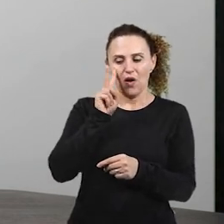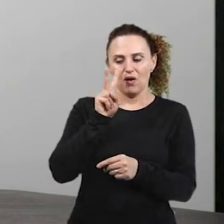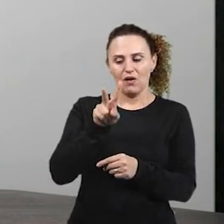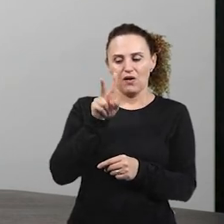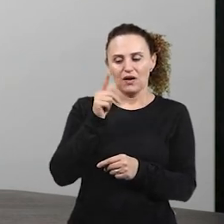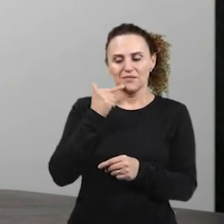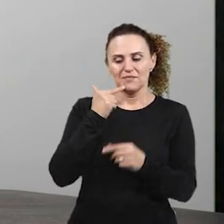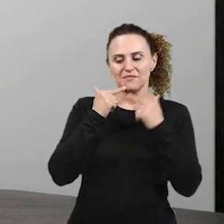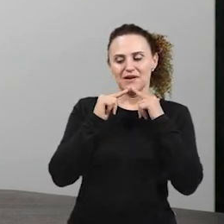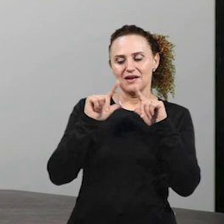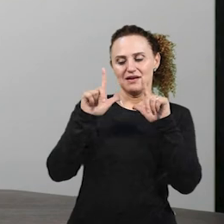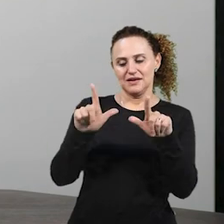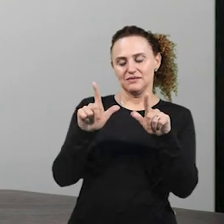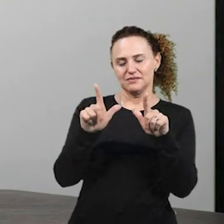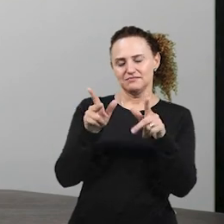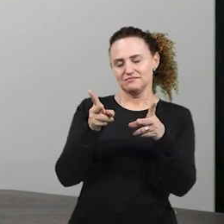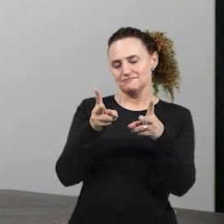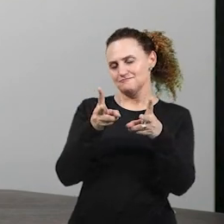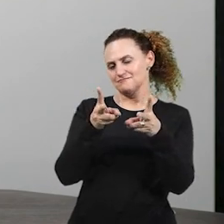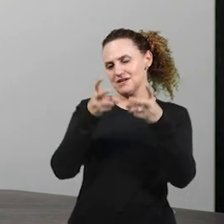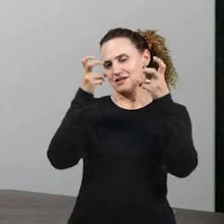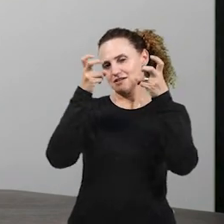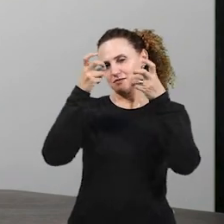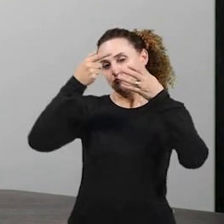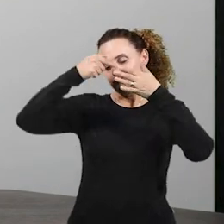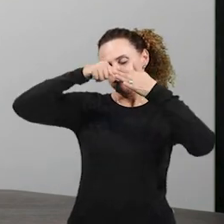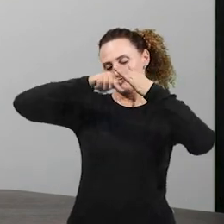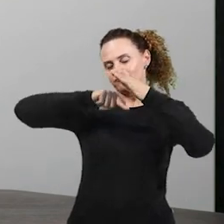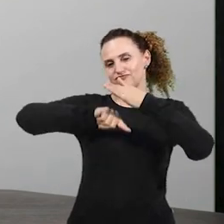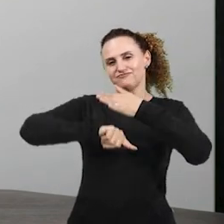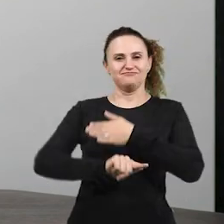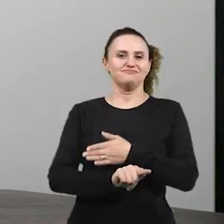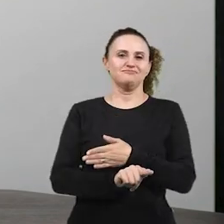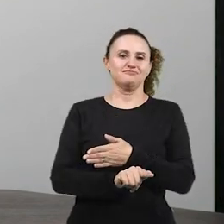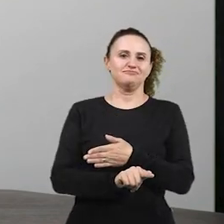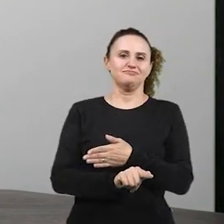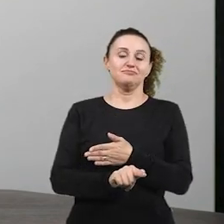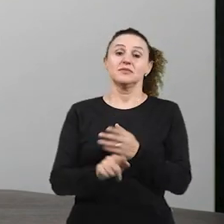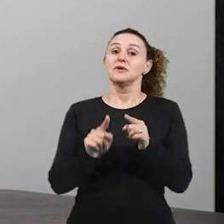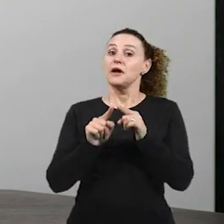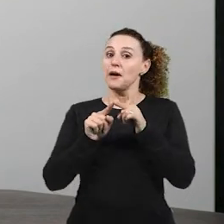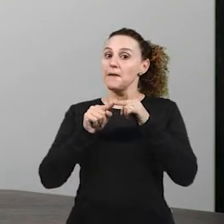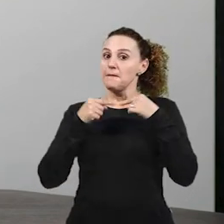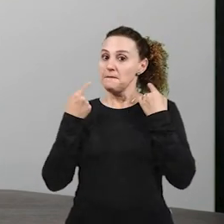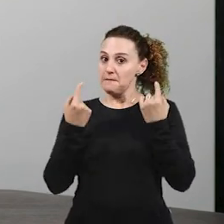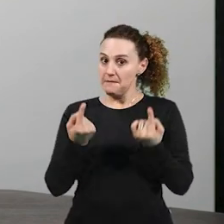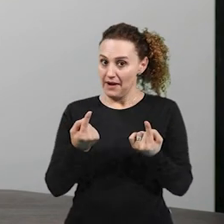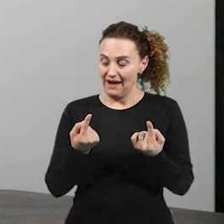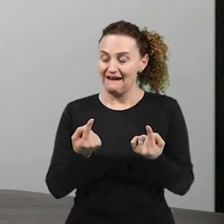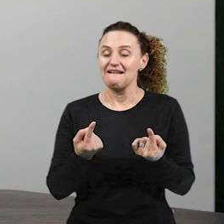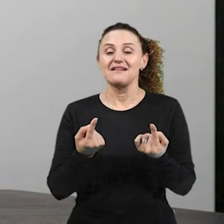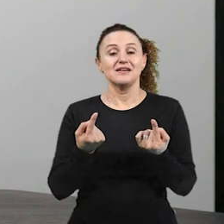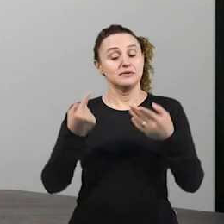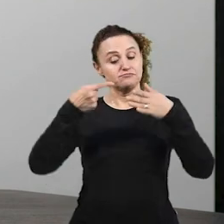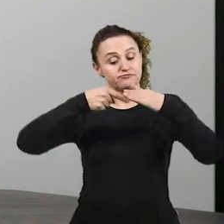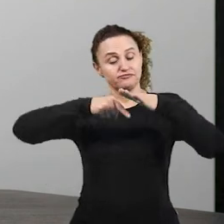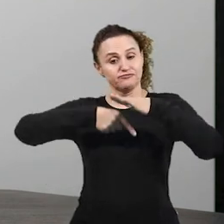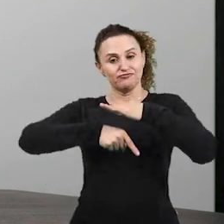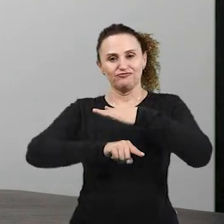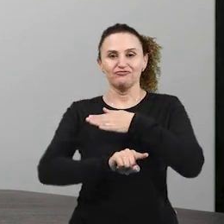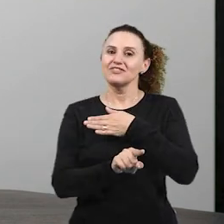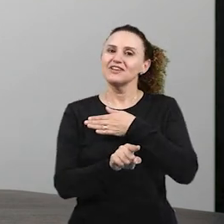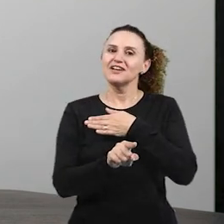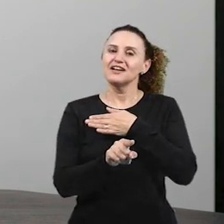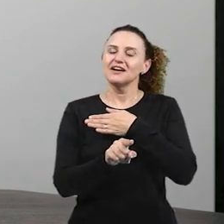EA vejam na sua complexidade mas esse essa complexidade